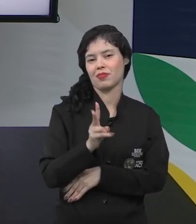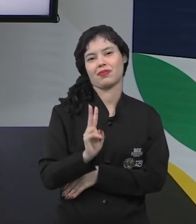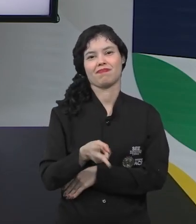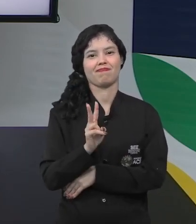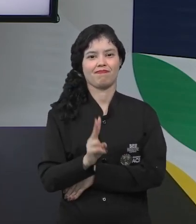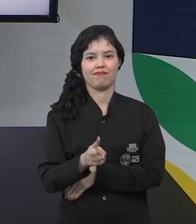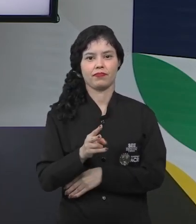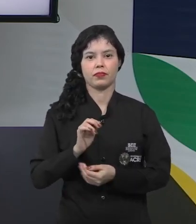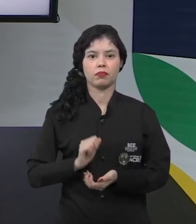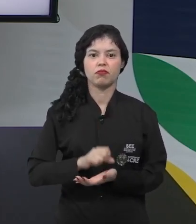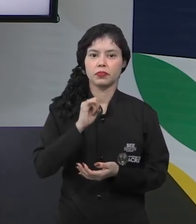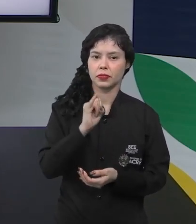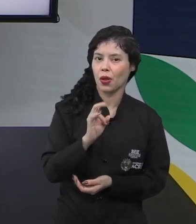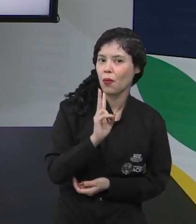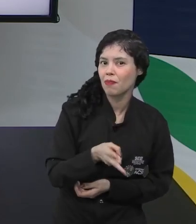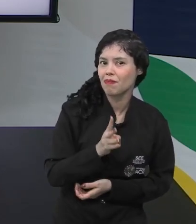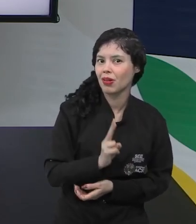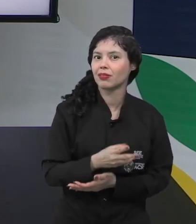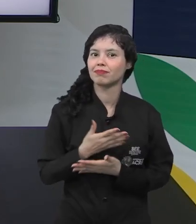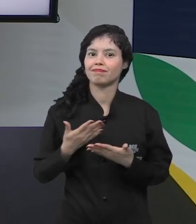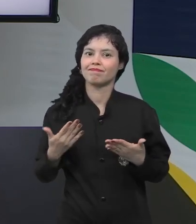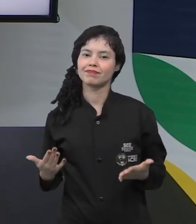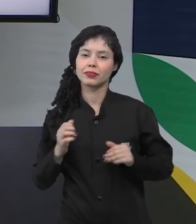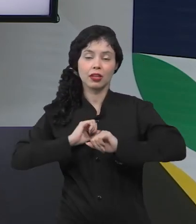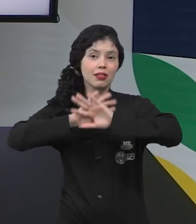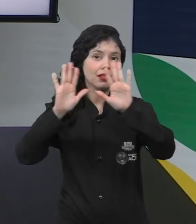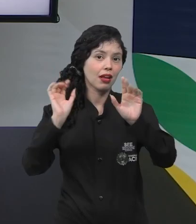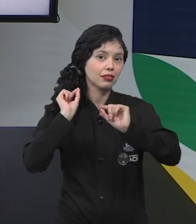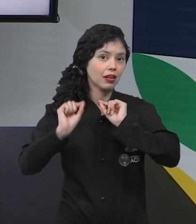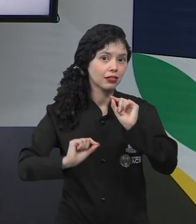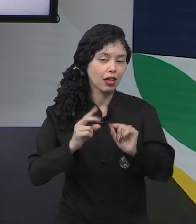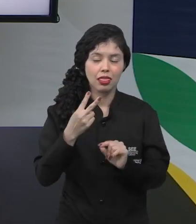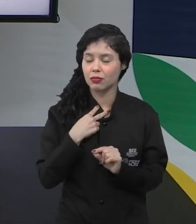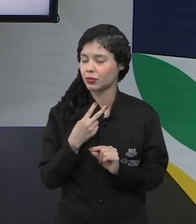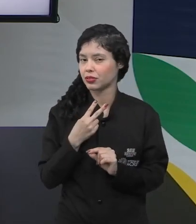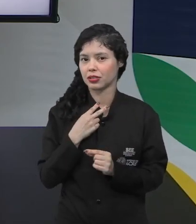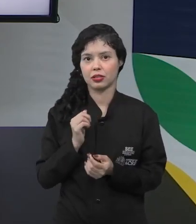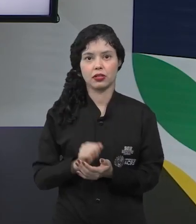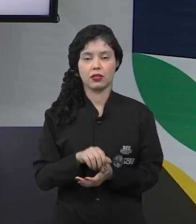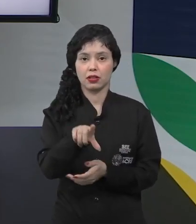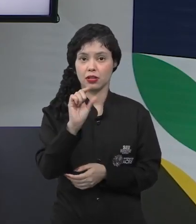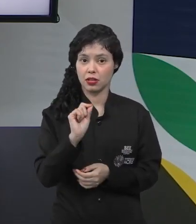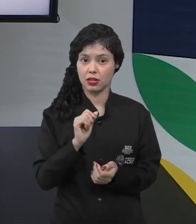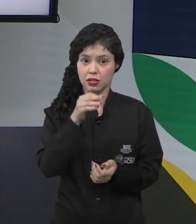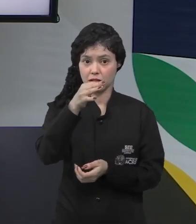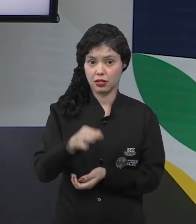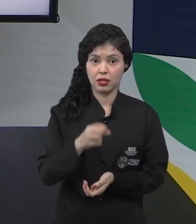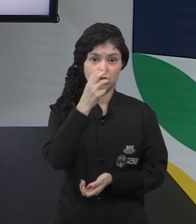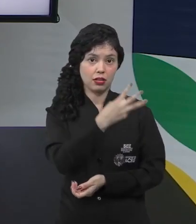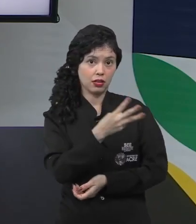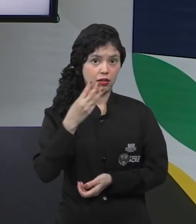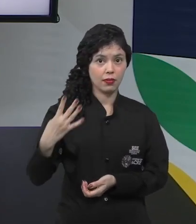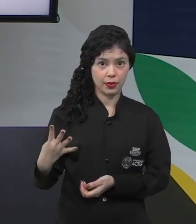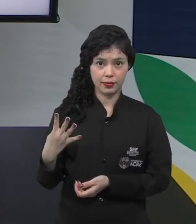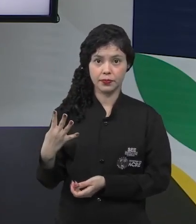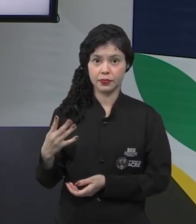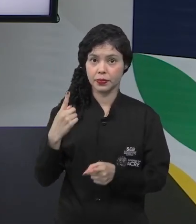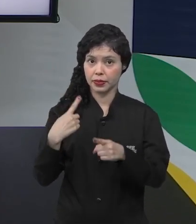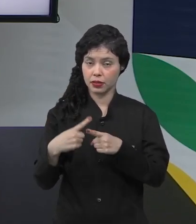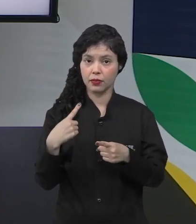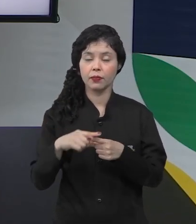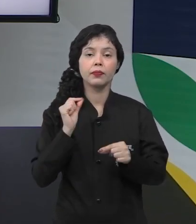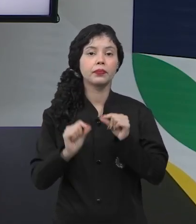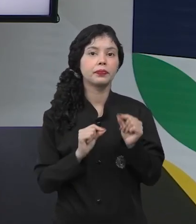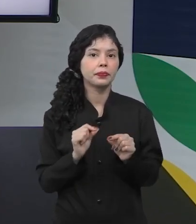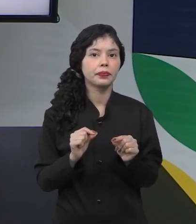mesmo. Se o processo é o mesmo, é claro que não poderia ser a alternativa correta nem 3 nem a 4, porque a